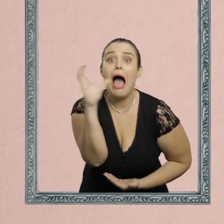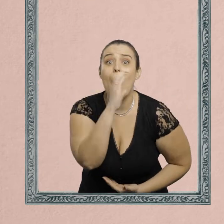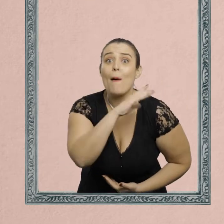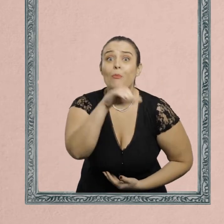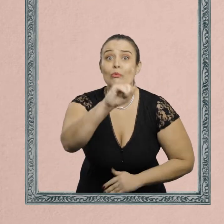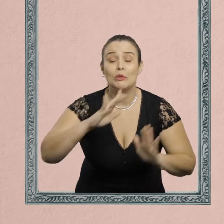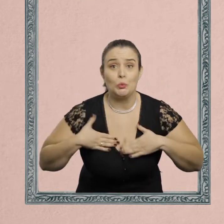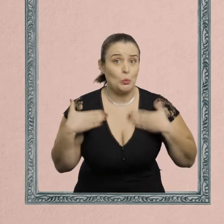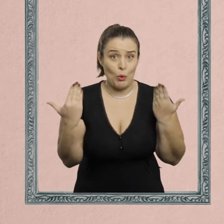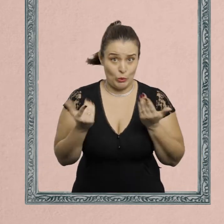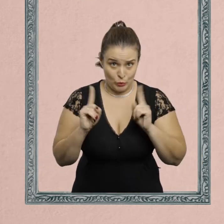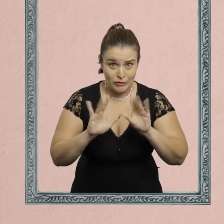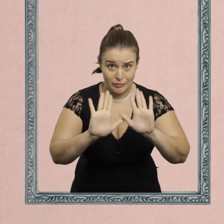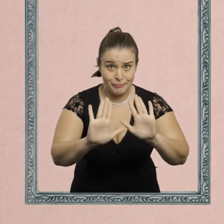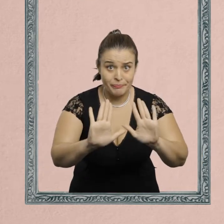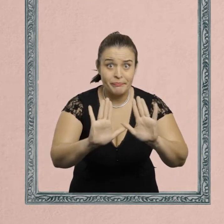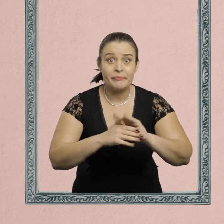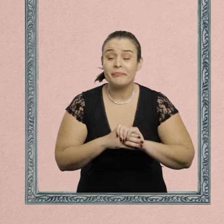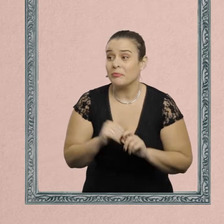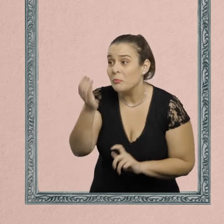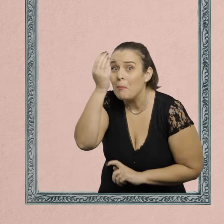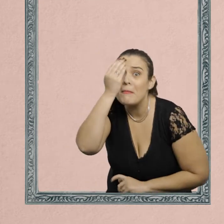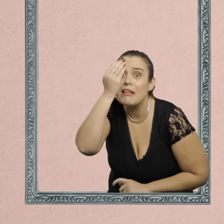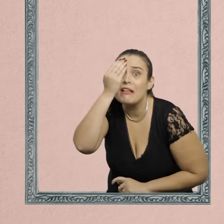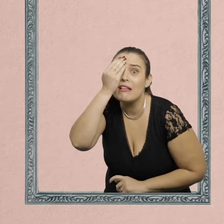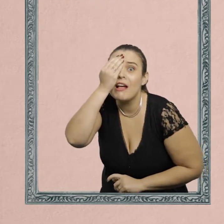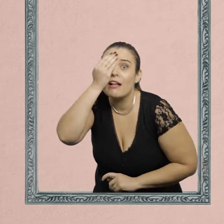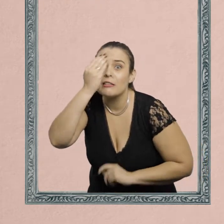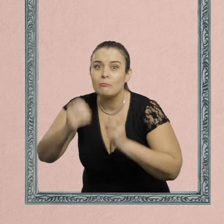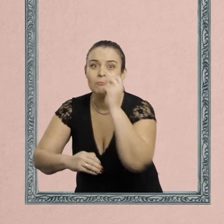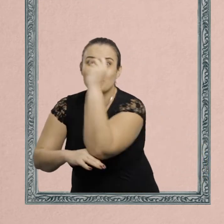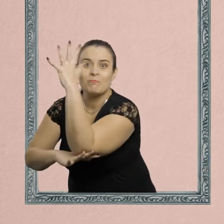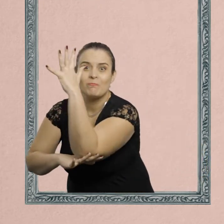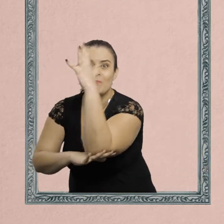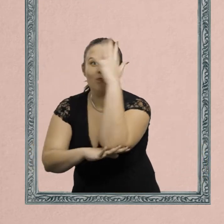melhor contar bem rápido para não assustar. Os